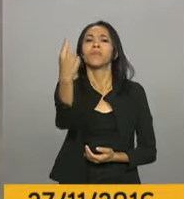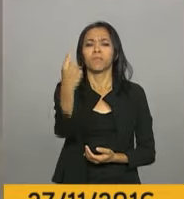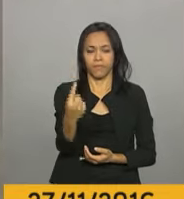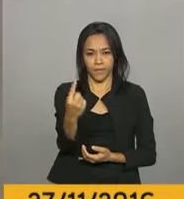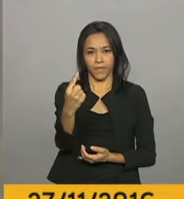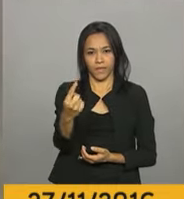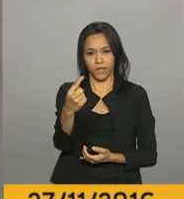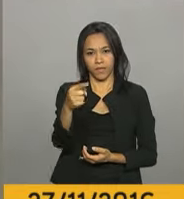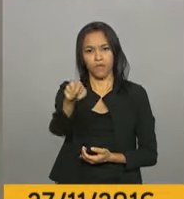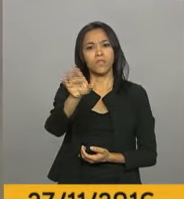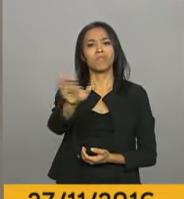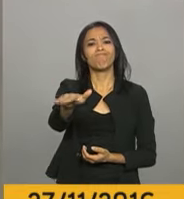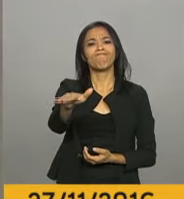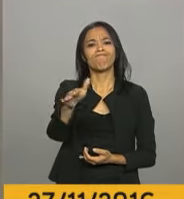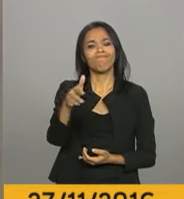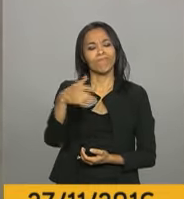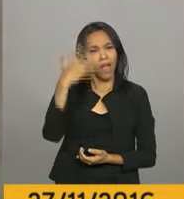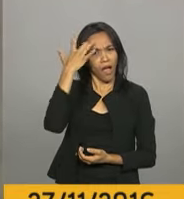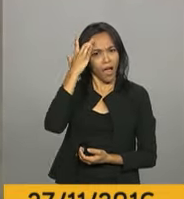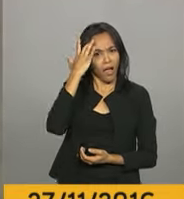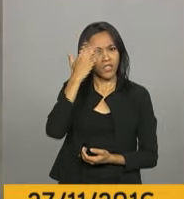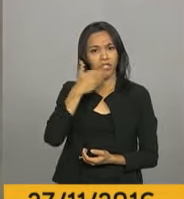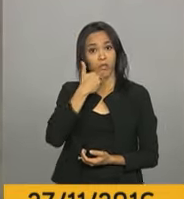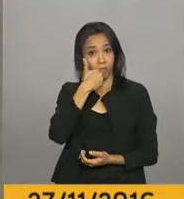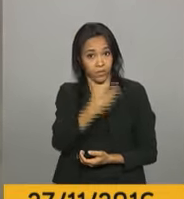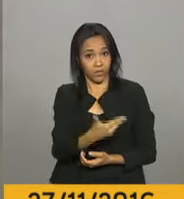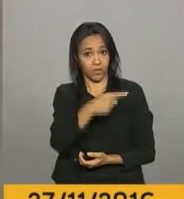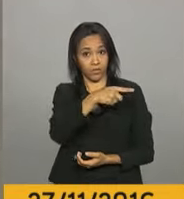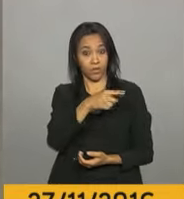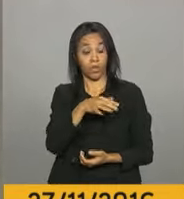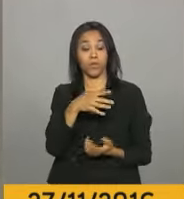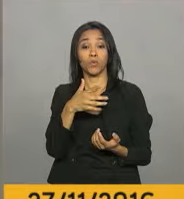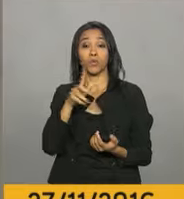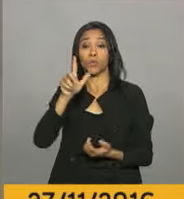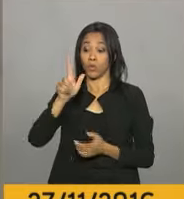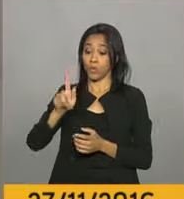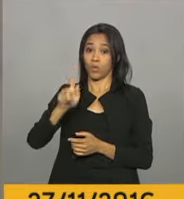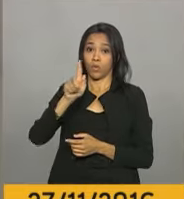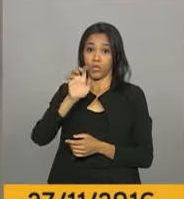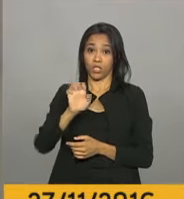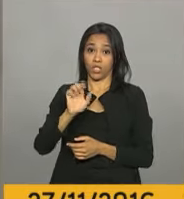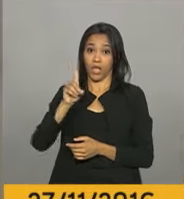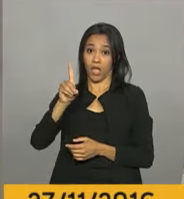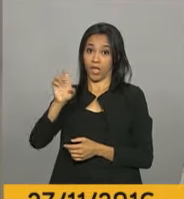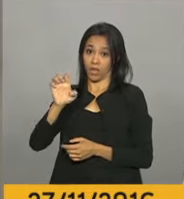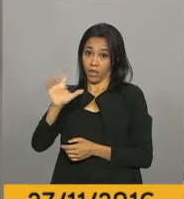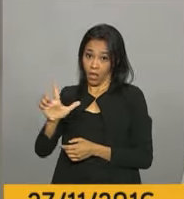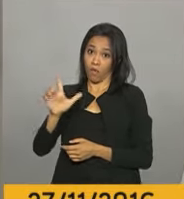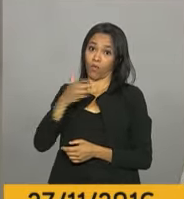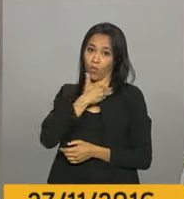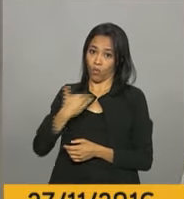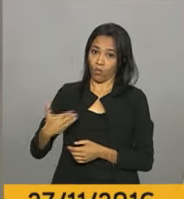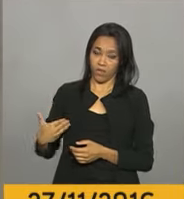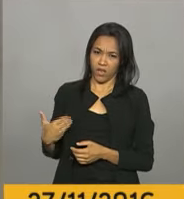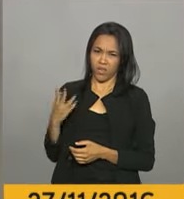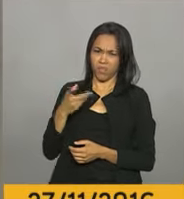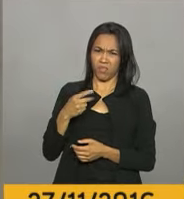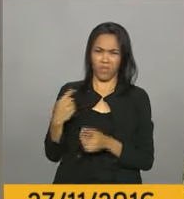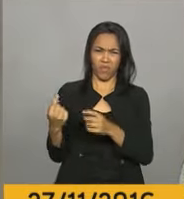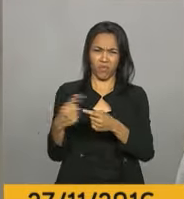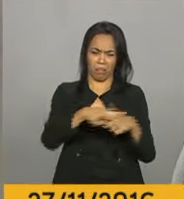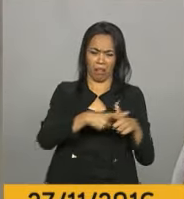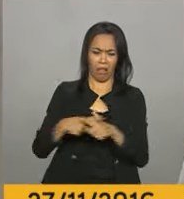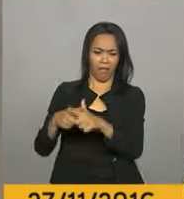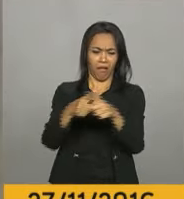lugar, o senhor considera que a demissão, a saída do Jadel do governo, demorou demais, porque uma crise política já se instaurou